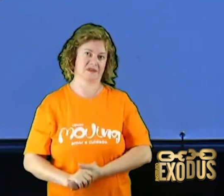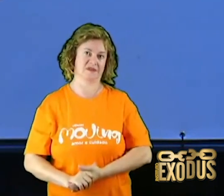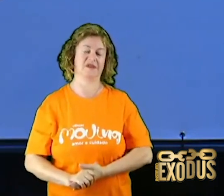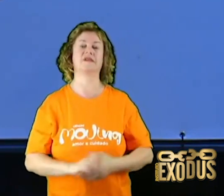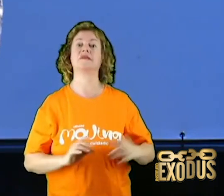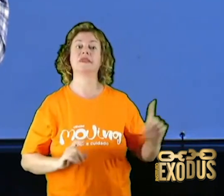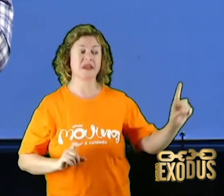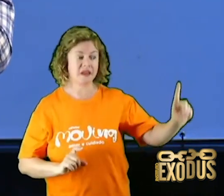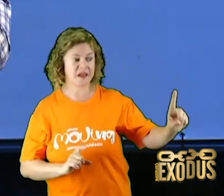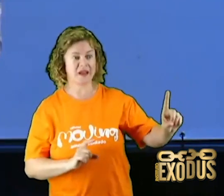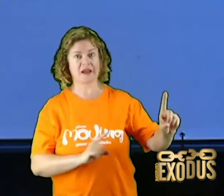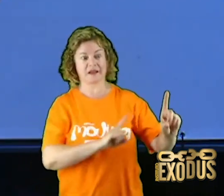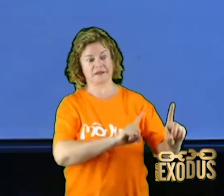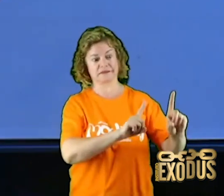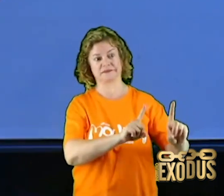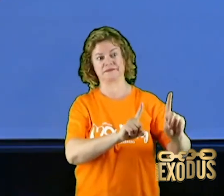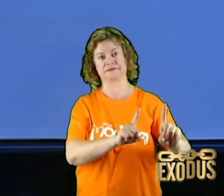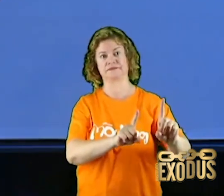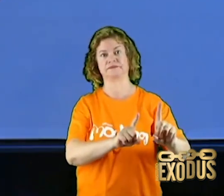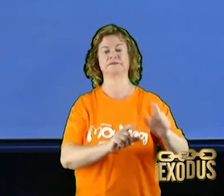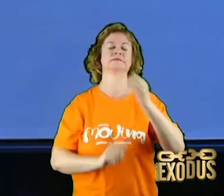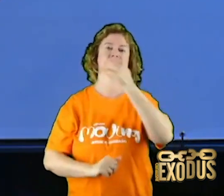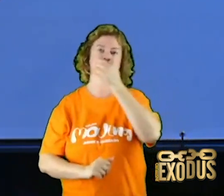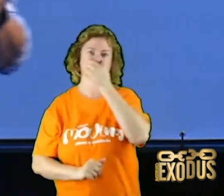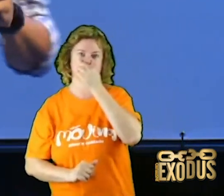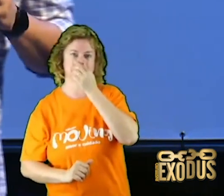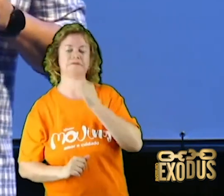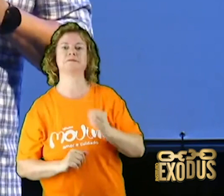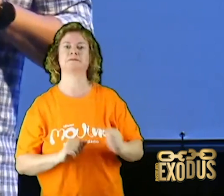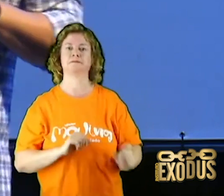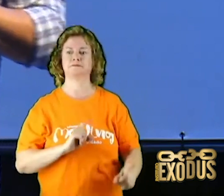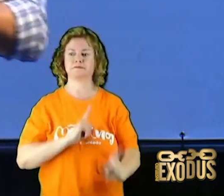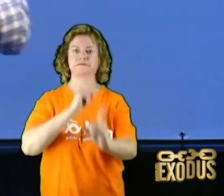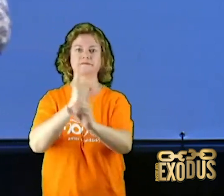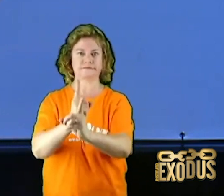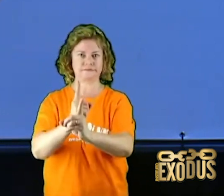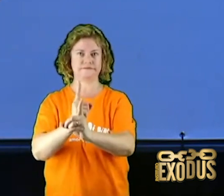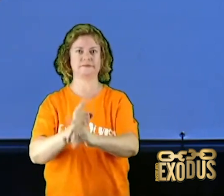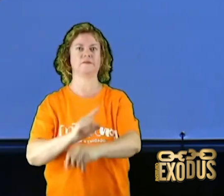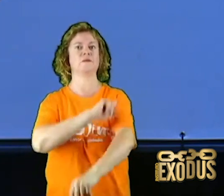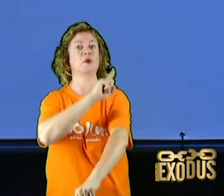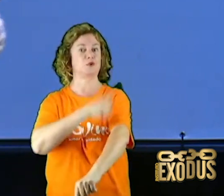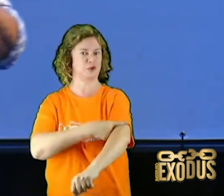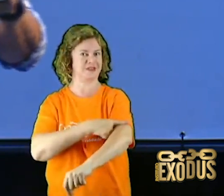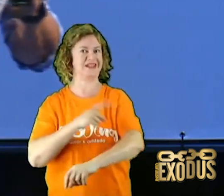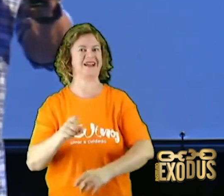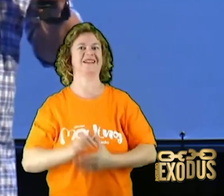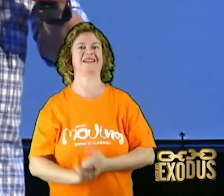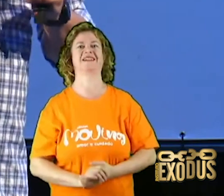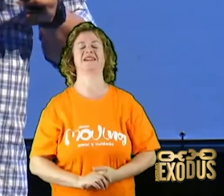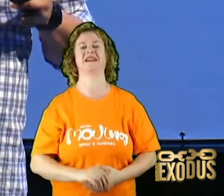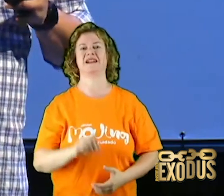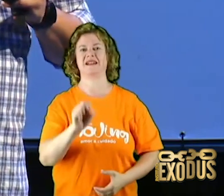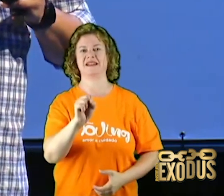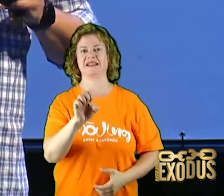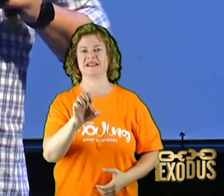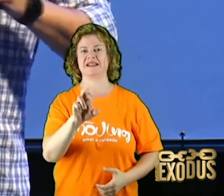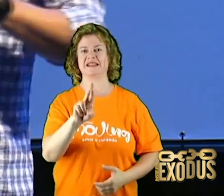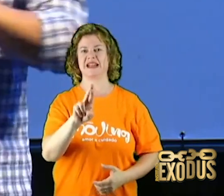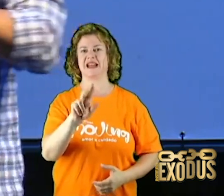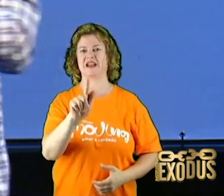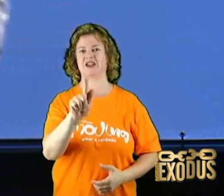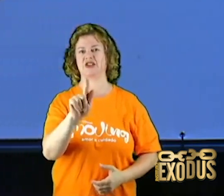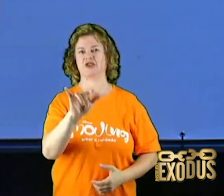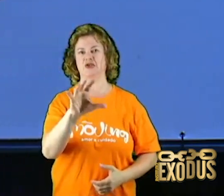autoridade, chamada Sérgio Paulo, ou Paulo Sérgio, não é o pastor Paulo Vestia, mas é Sérgio Paulo,